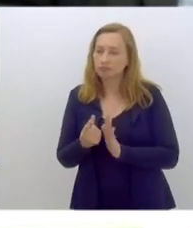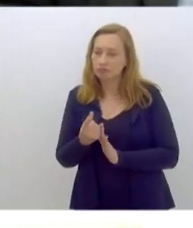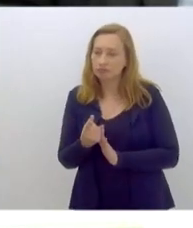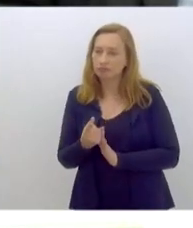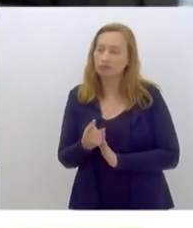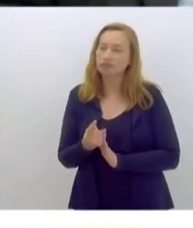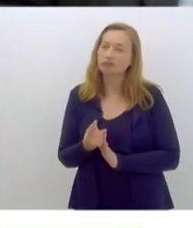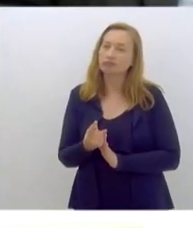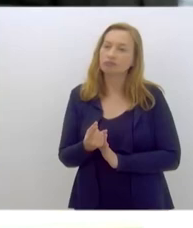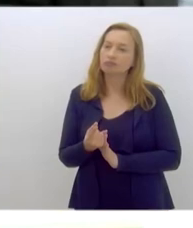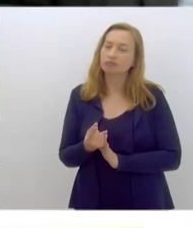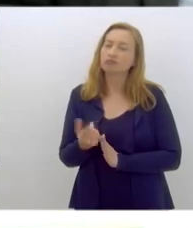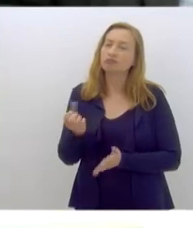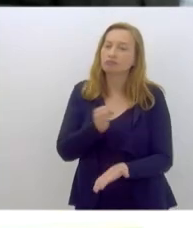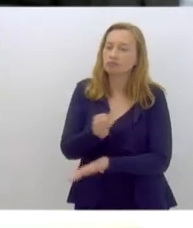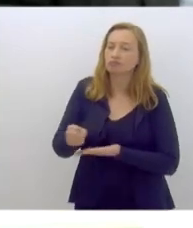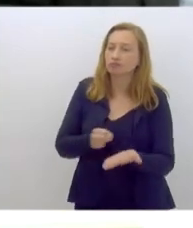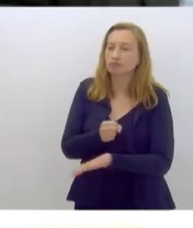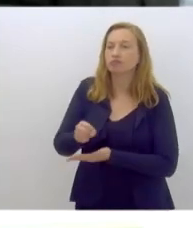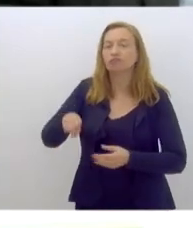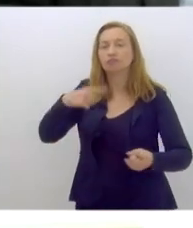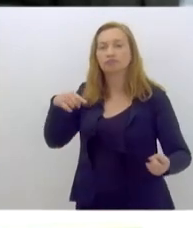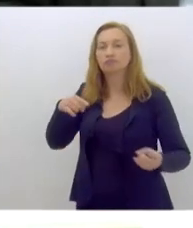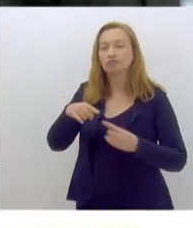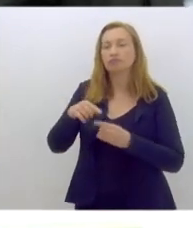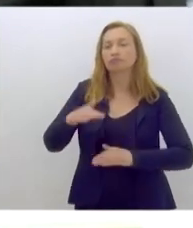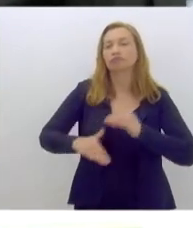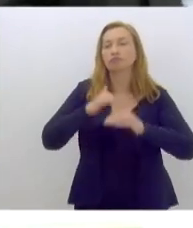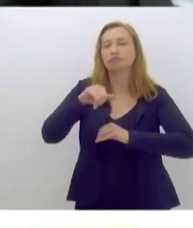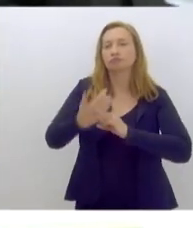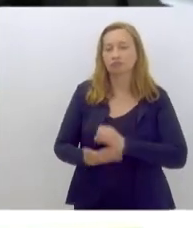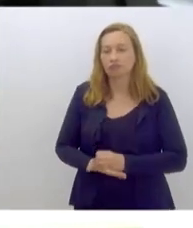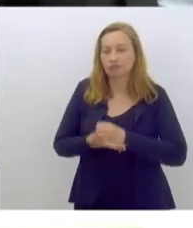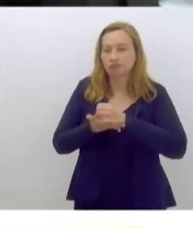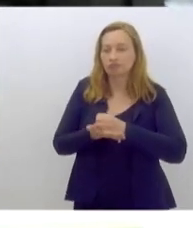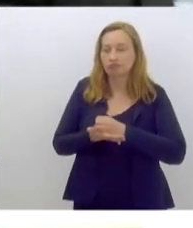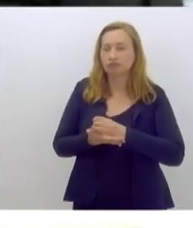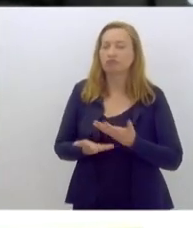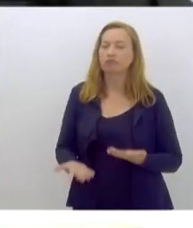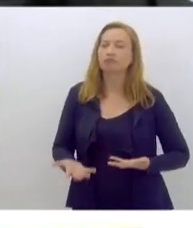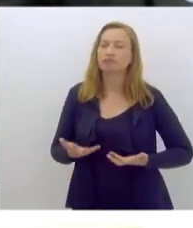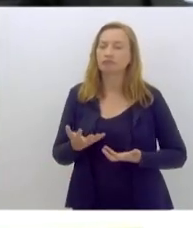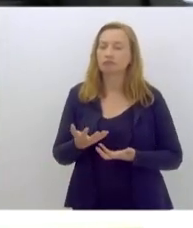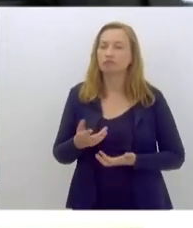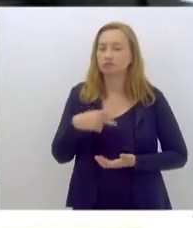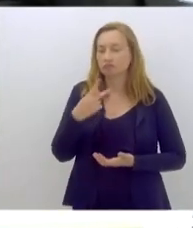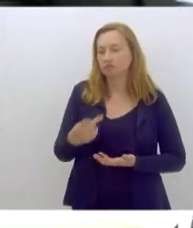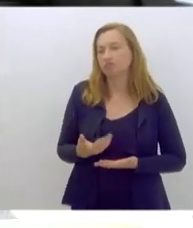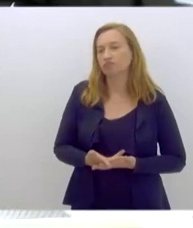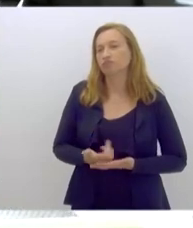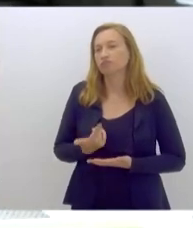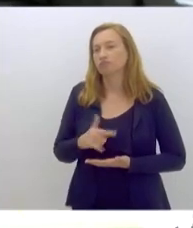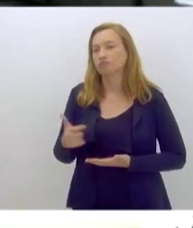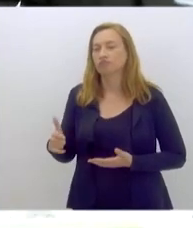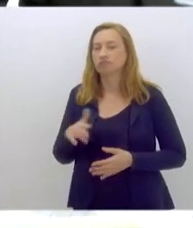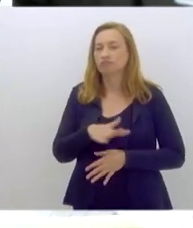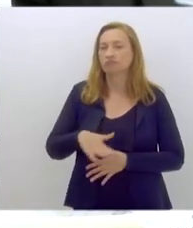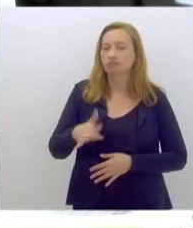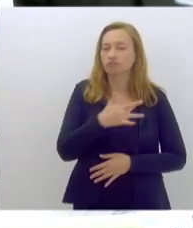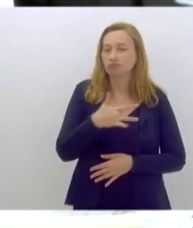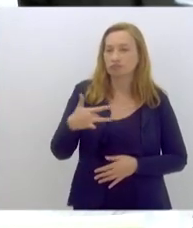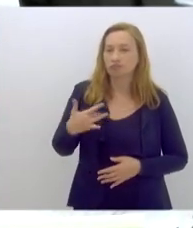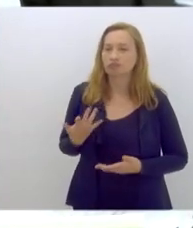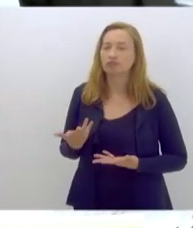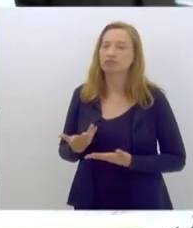feitos com base nos objetivos do desenvolvimento sustentável fiquei argumentar que a gente não tenha na área da saúde